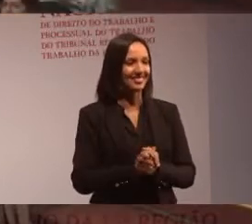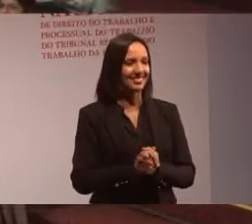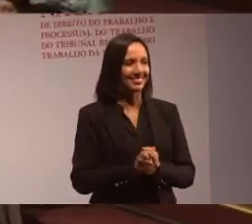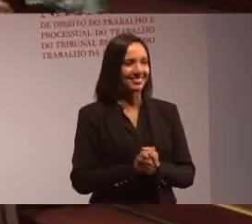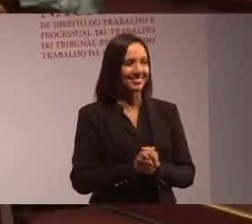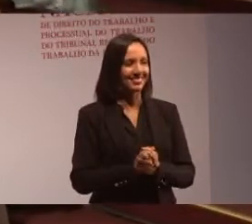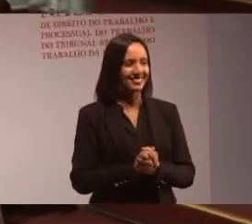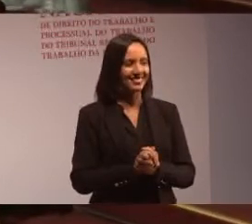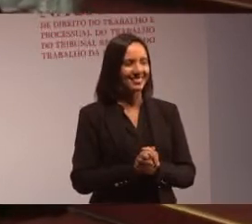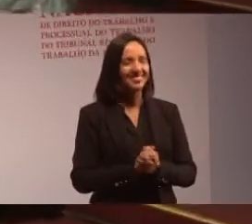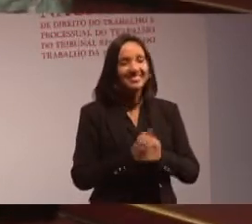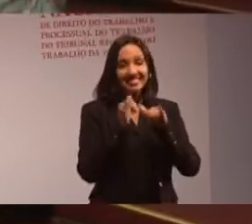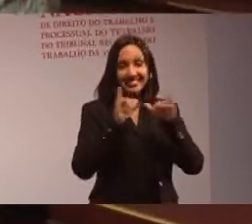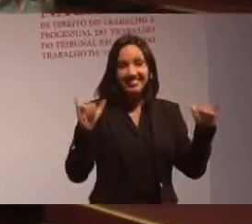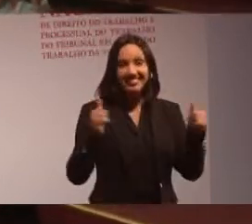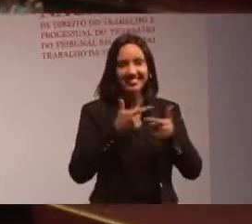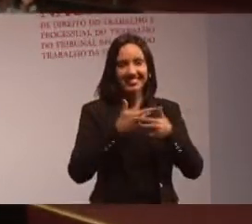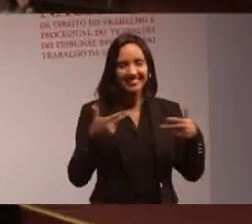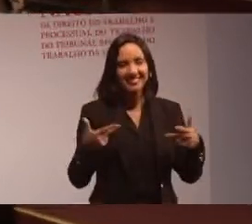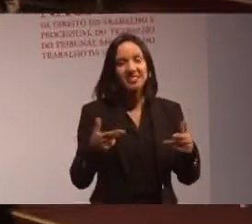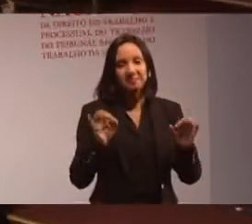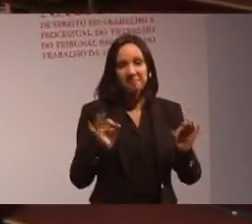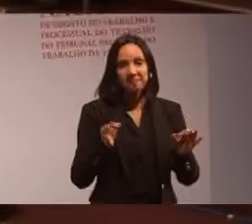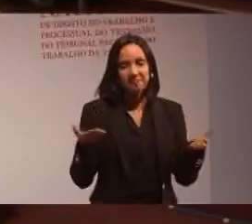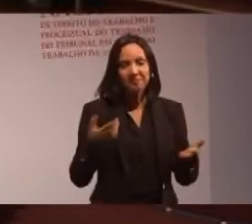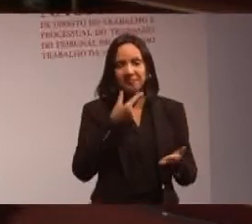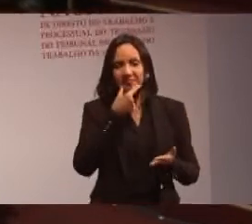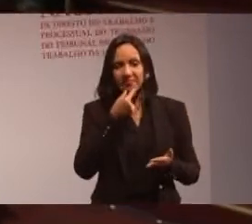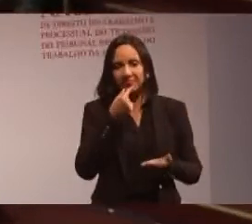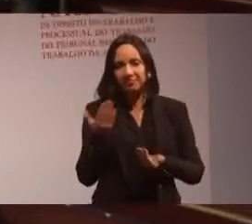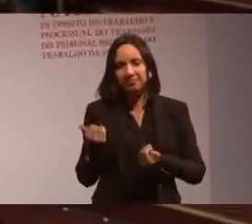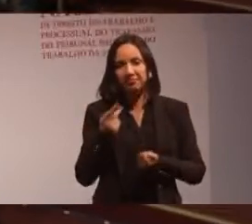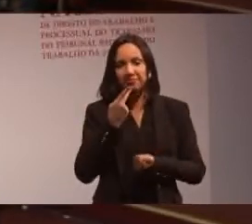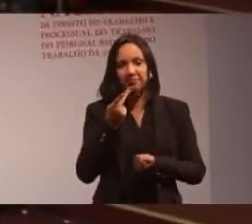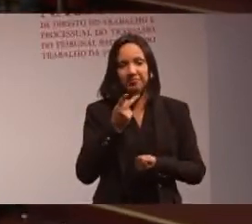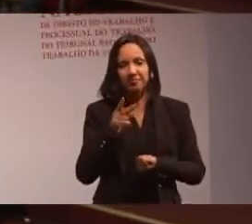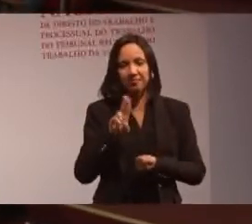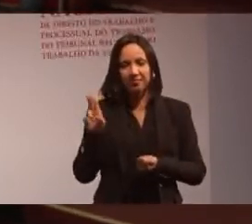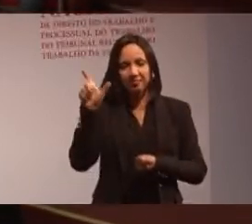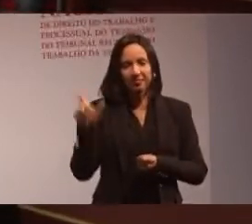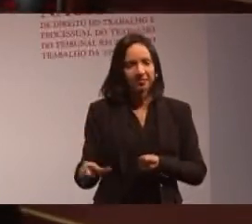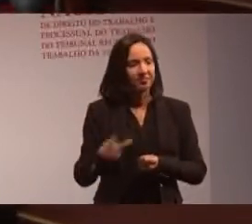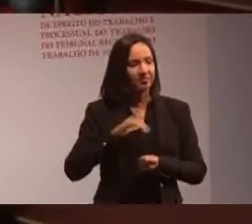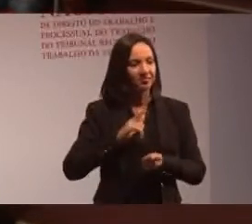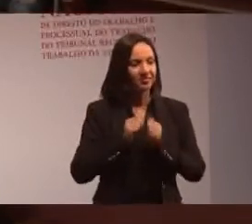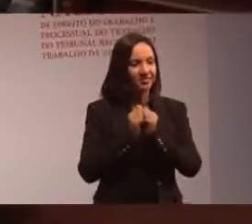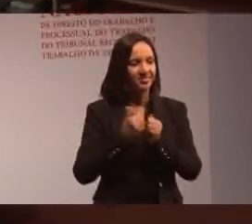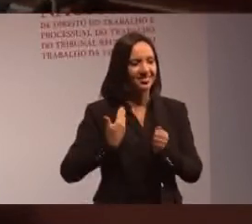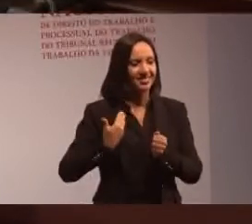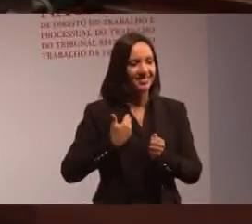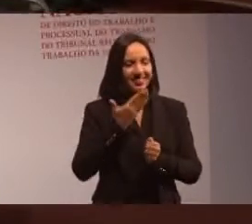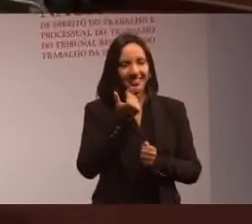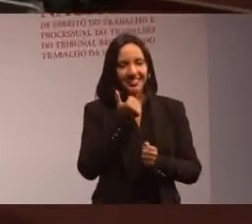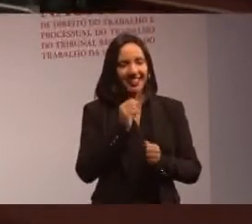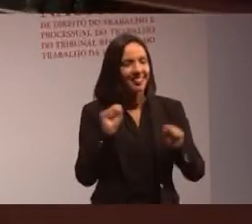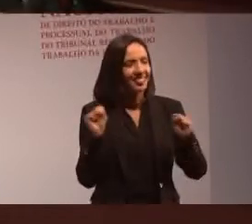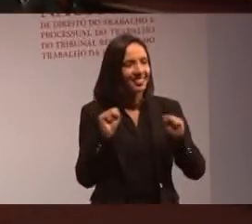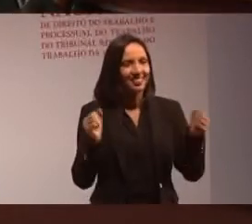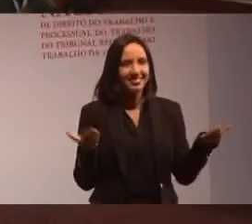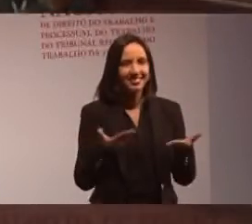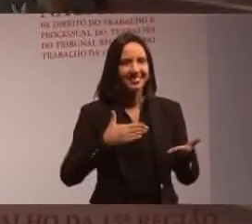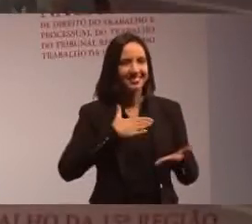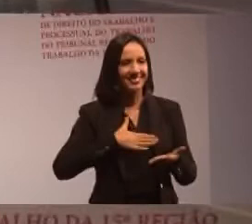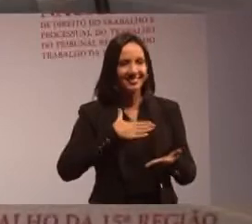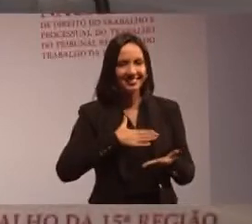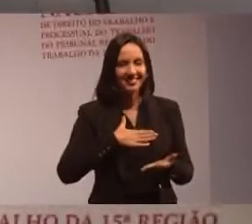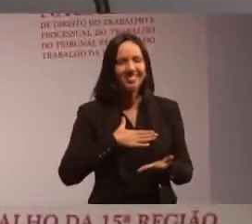digo isso, que até, inclusive, tinha um almoço hoje, não vou fazer de público, mas eu quero agradecer as minhas companhias do almoço, tinha um almoço adorável hoje,